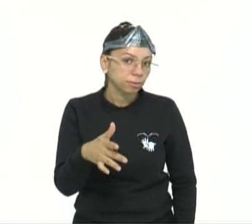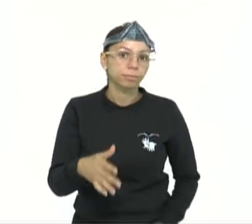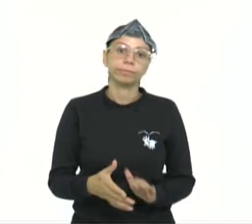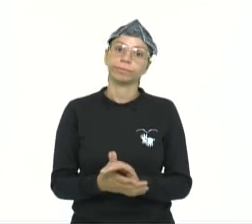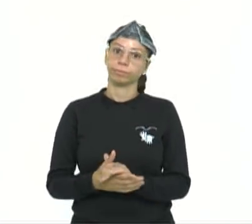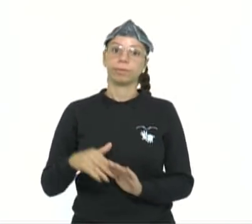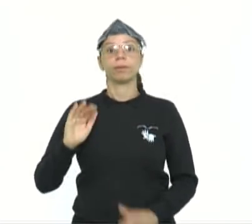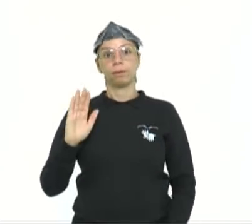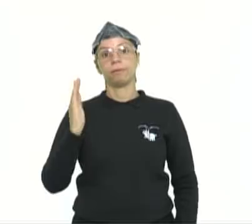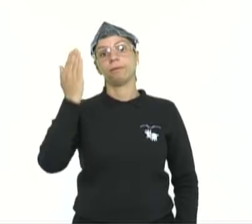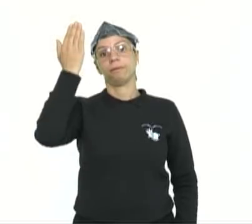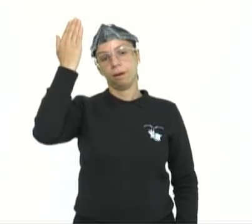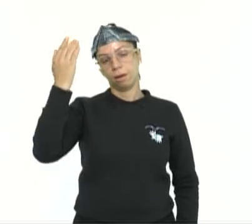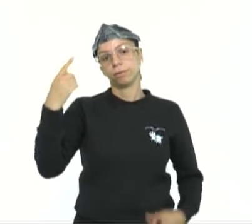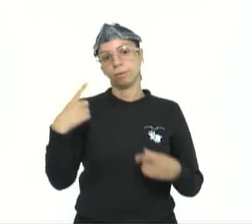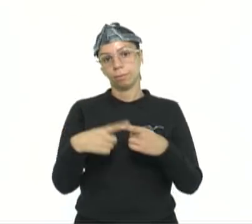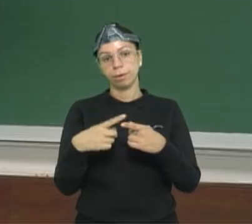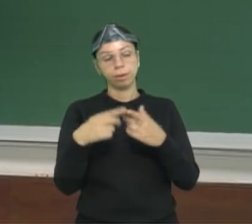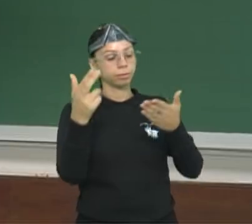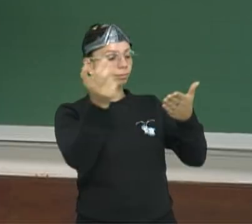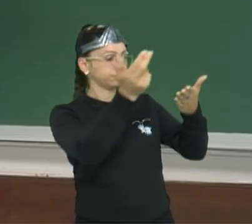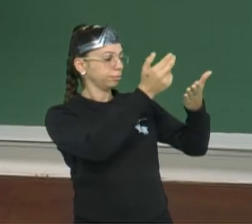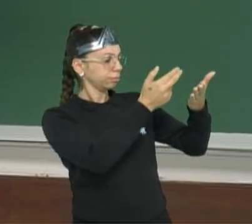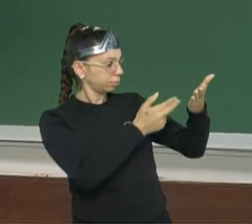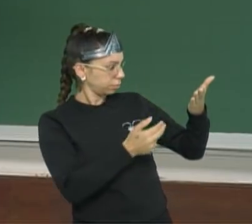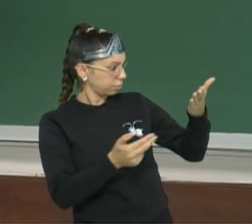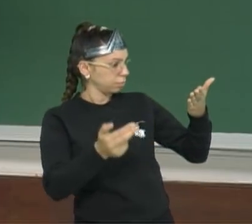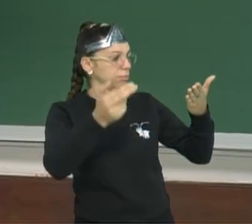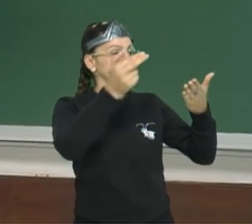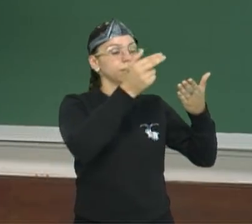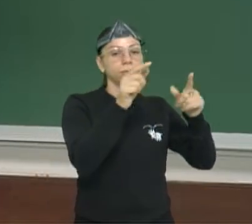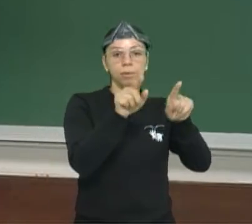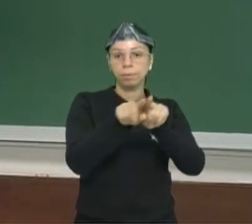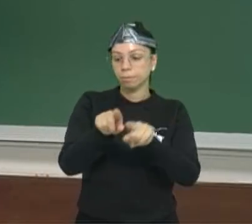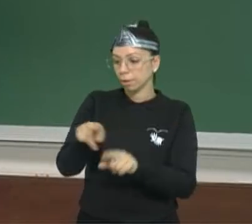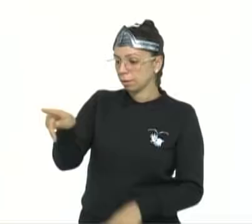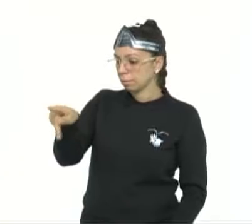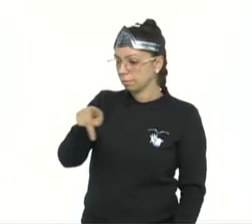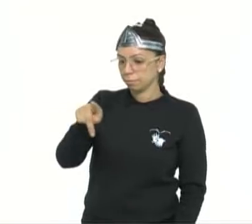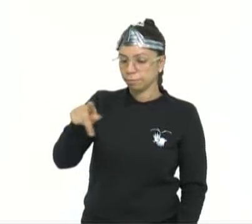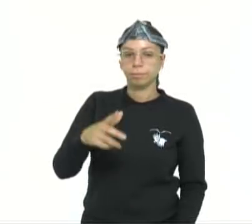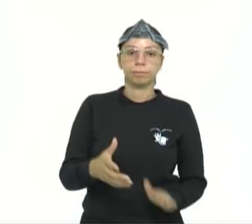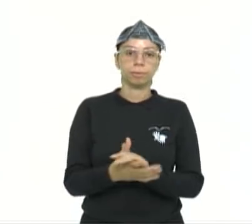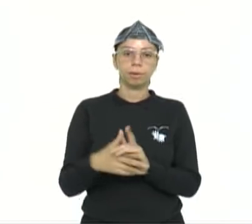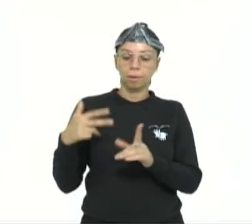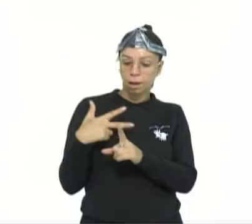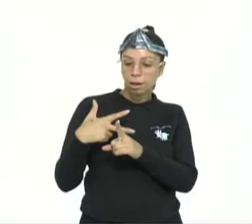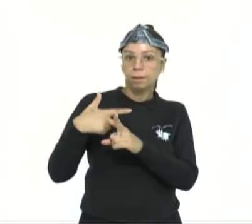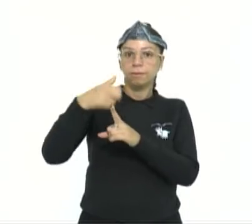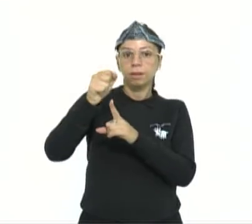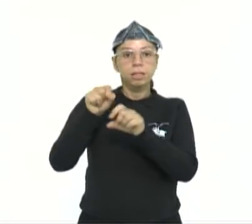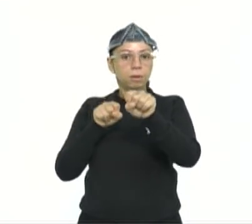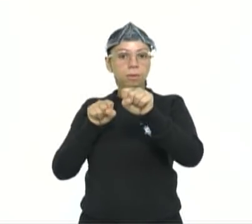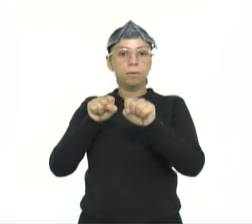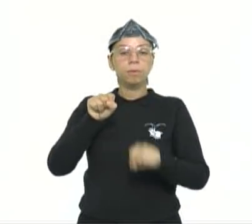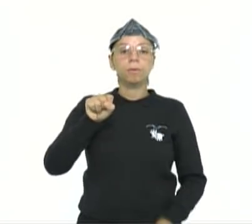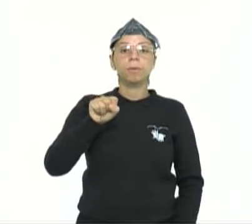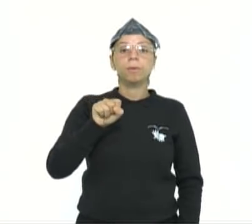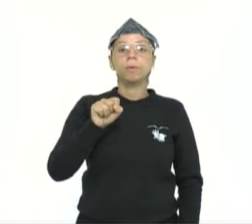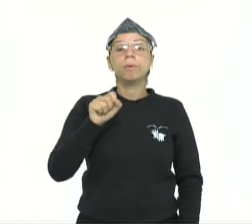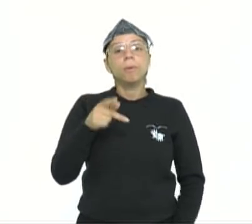Falso, né? Ele era ilustrador, professor. Ele ganhou o prêmio mais importante de HQs do